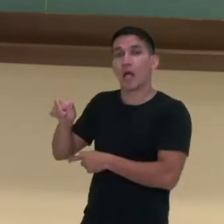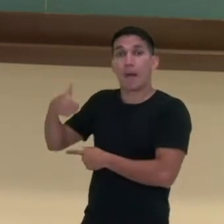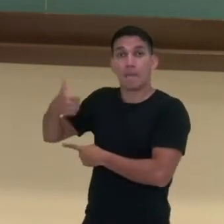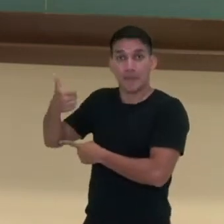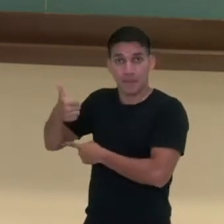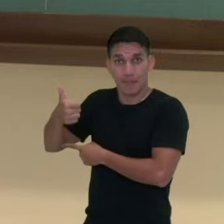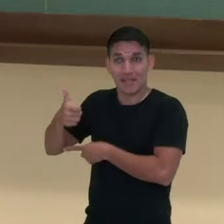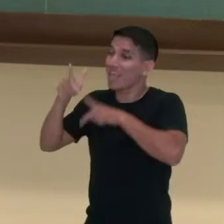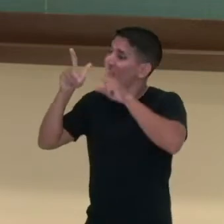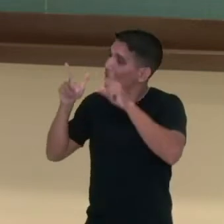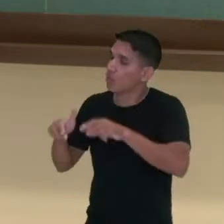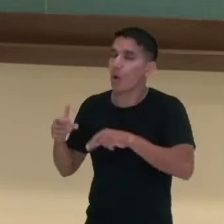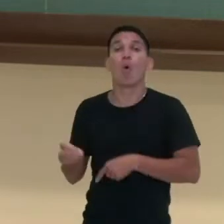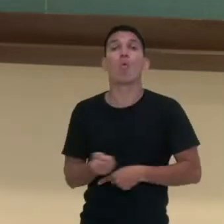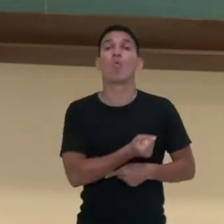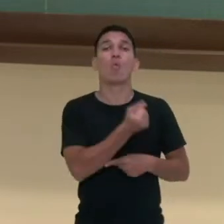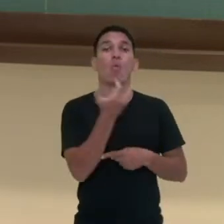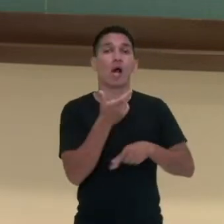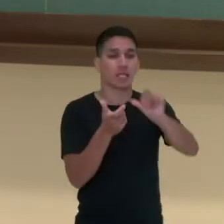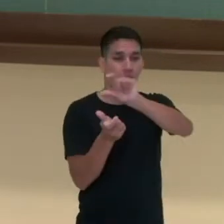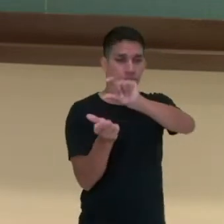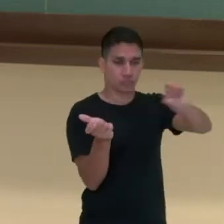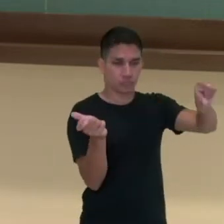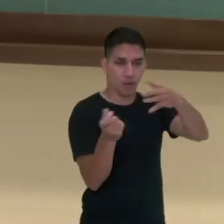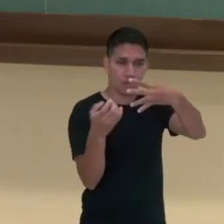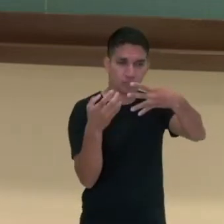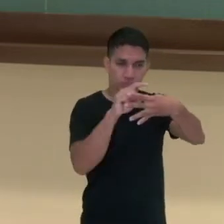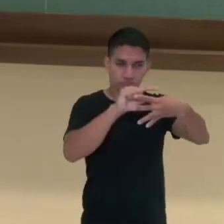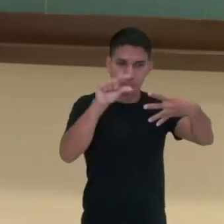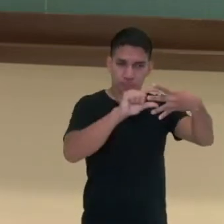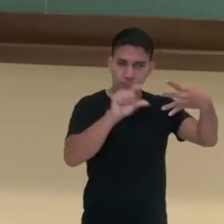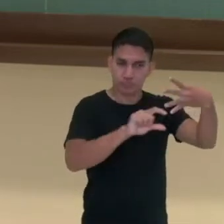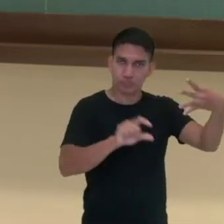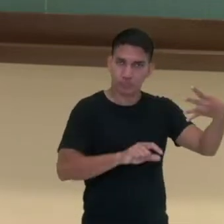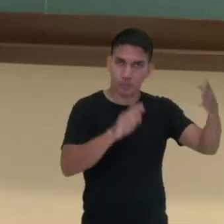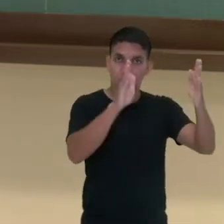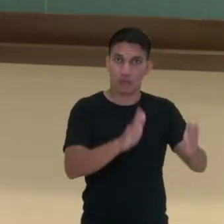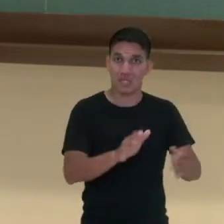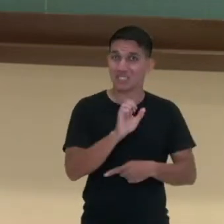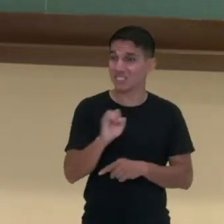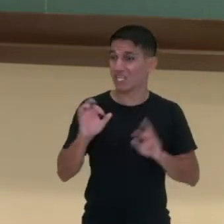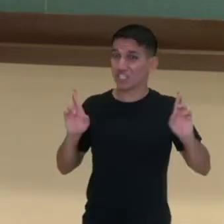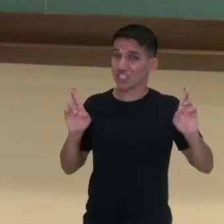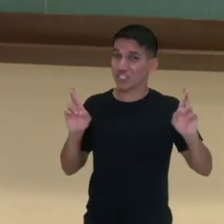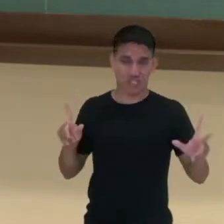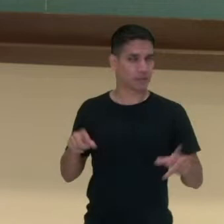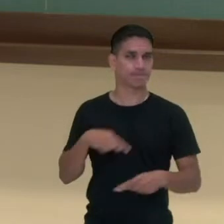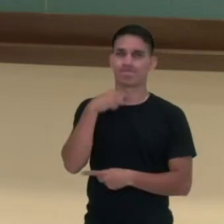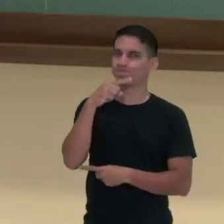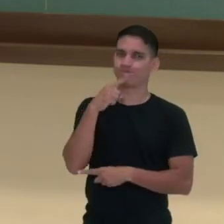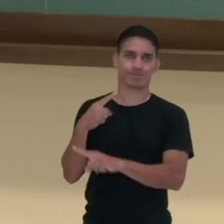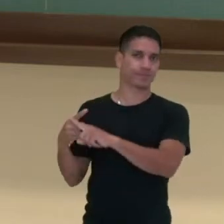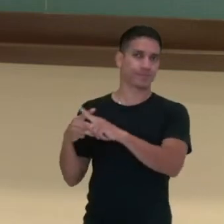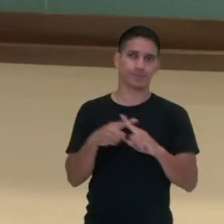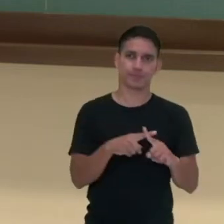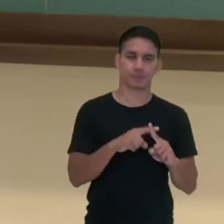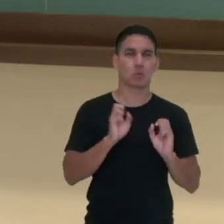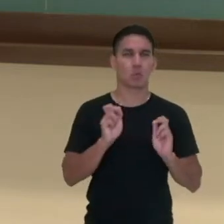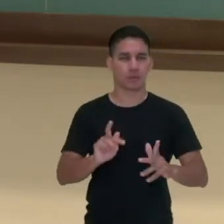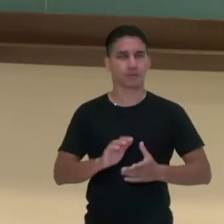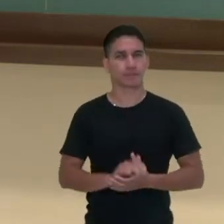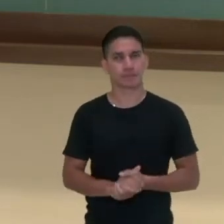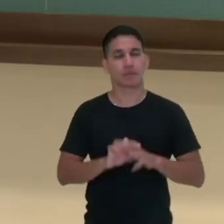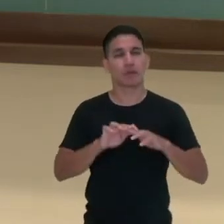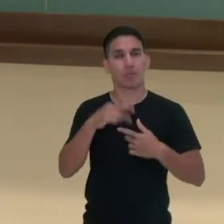número de linhas da segunda matriz que eu quero multiplicar. Se for diferente, já não é possível fazer a multiplicação, ok?